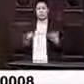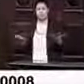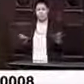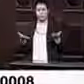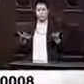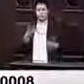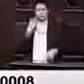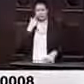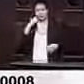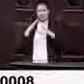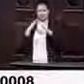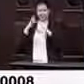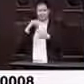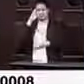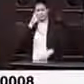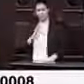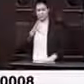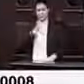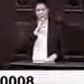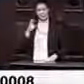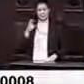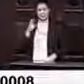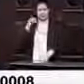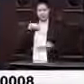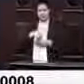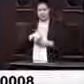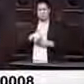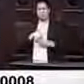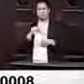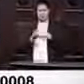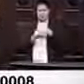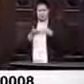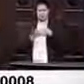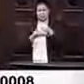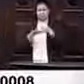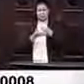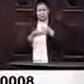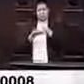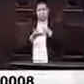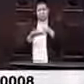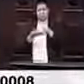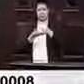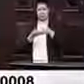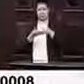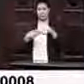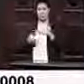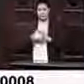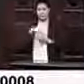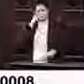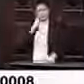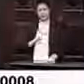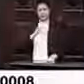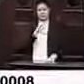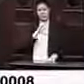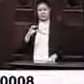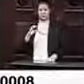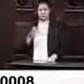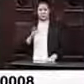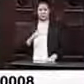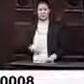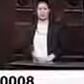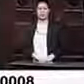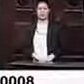da Igreja Católica, e aí apelo para os deputados da base do governo e que são da Igreja Católica, saibam qual é o tema da